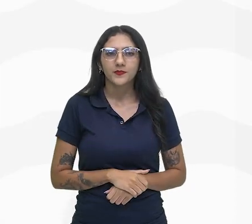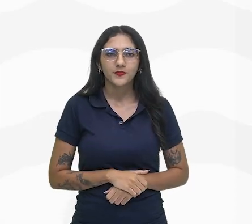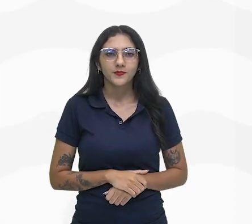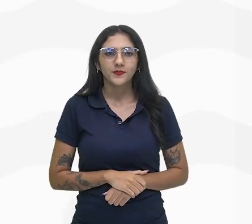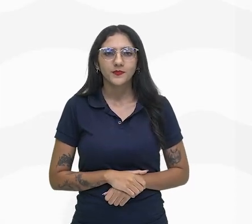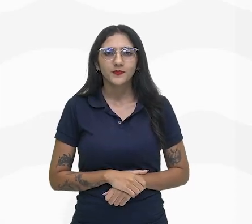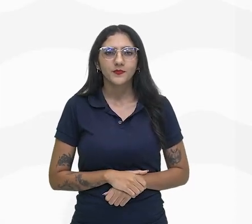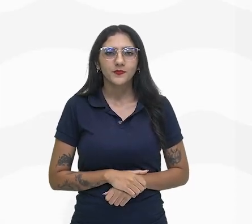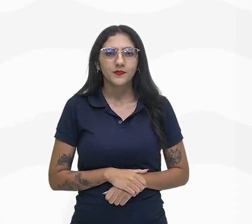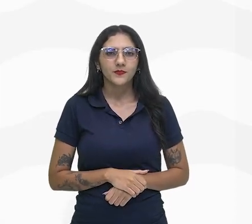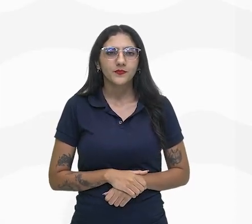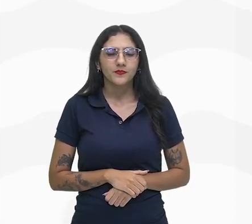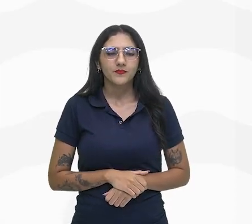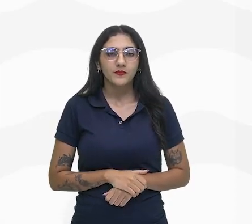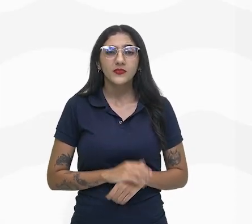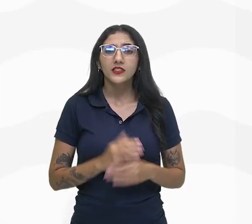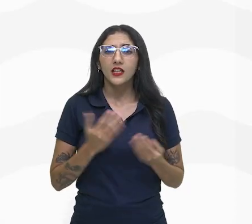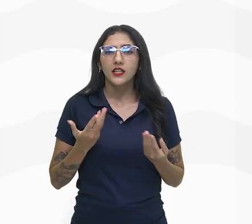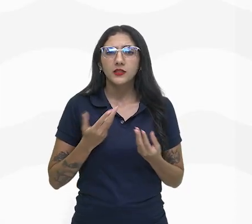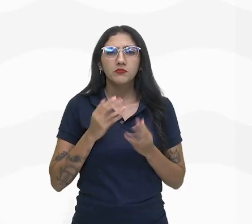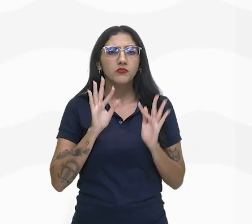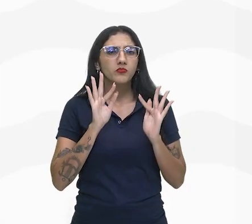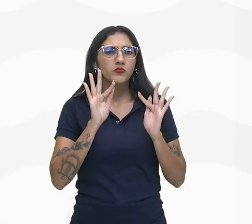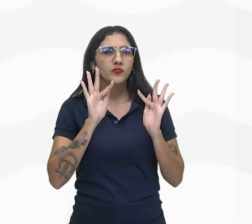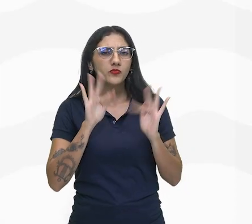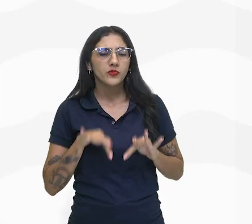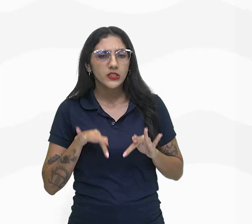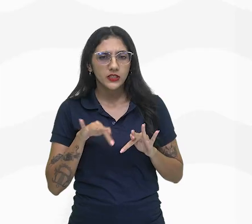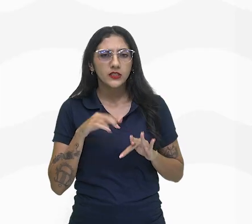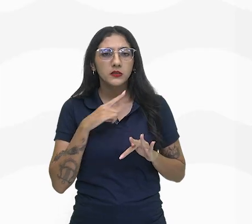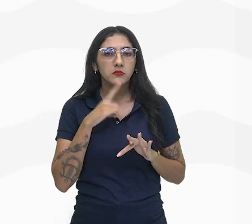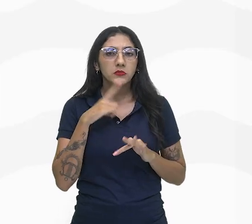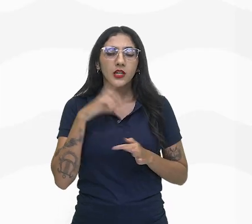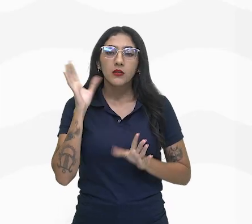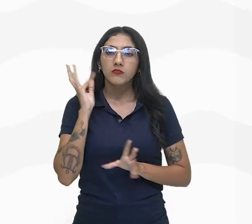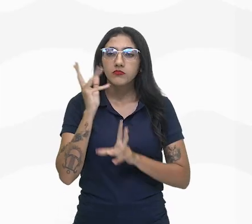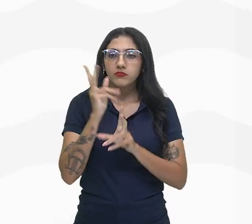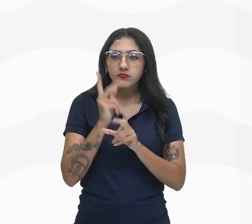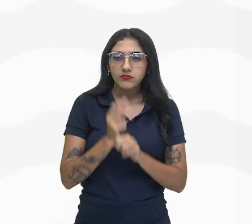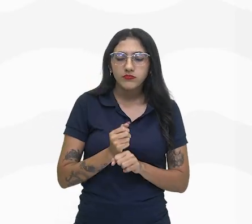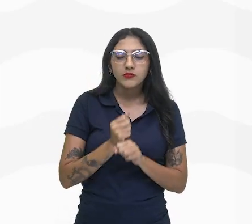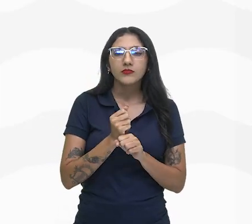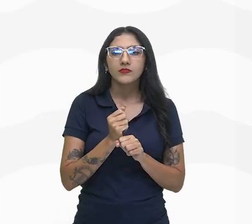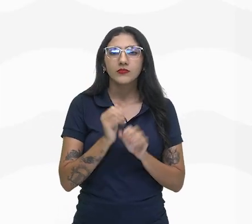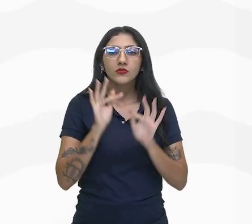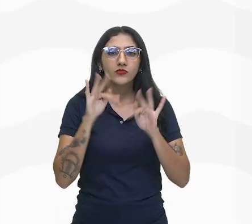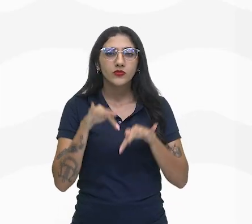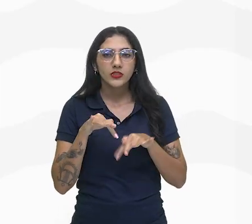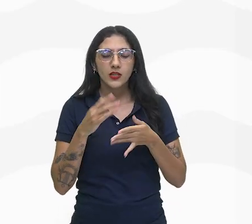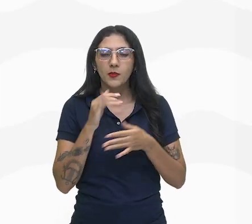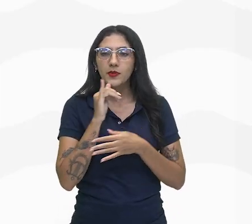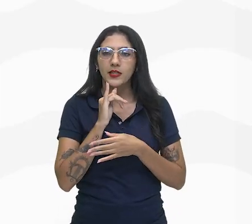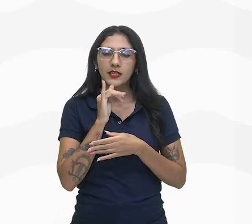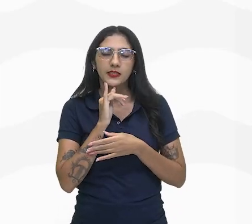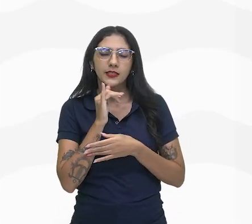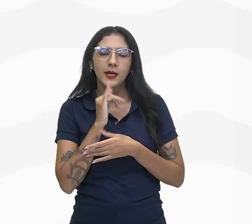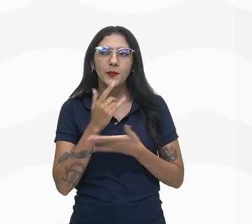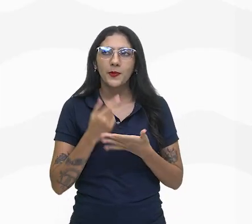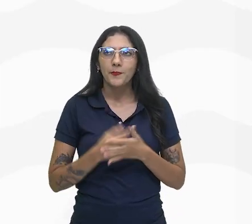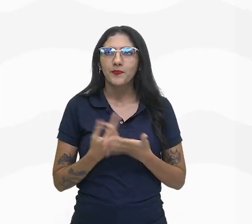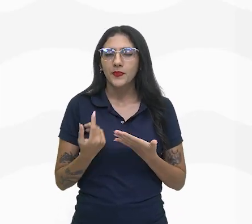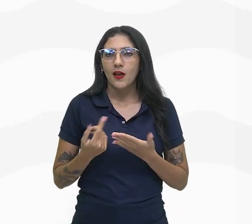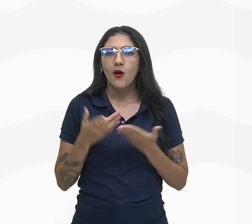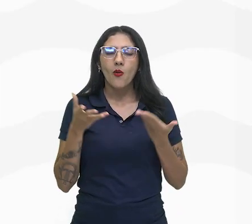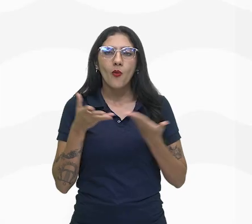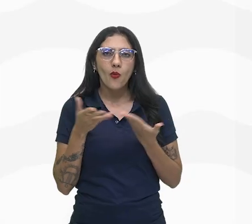por fim, depois que finaliza a entrevista, nós temos as considerações finais que digamos, olha, na entrevista,